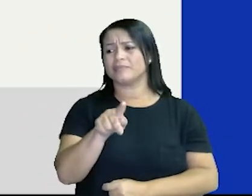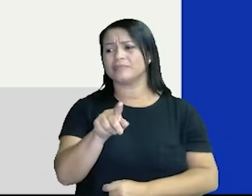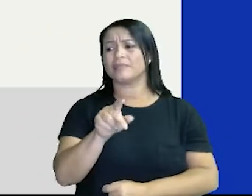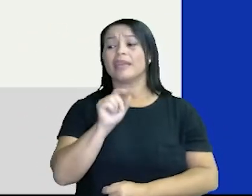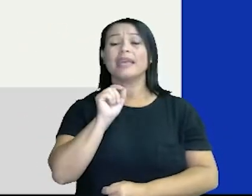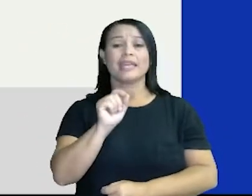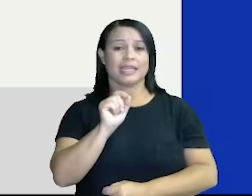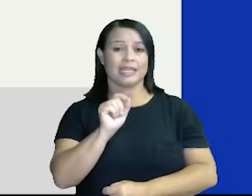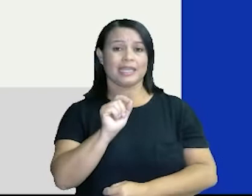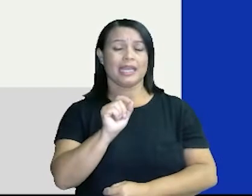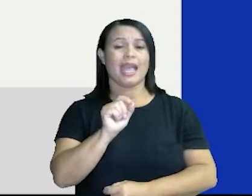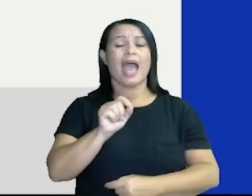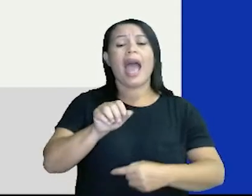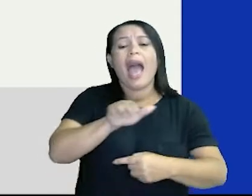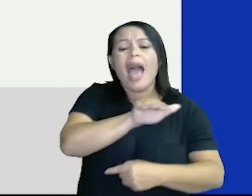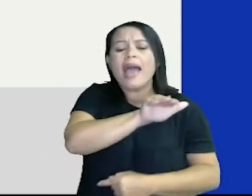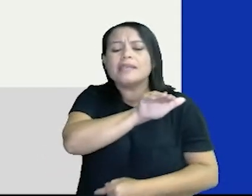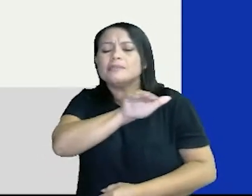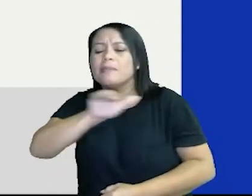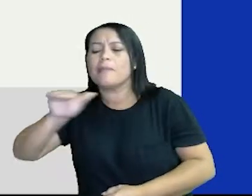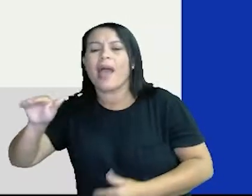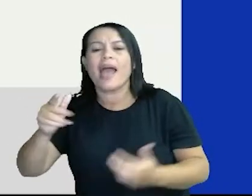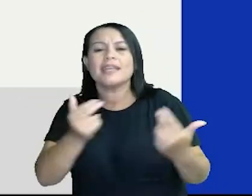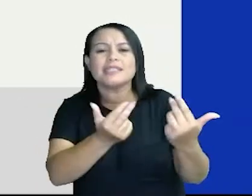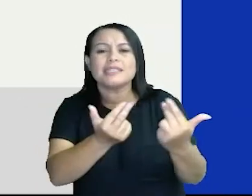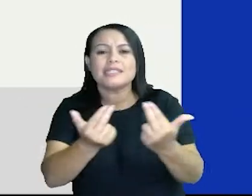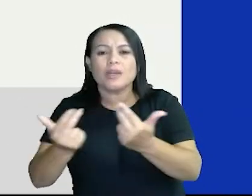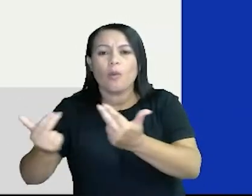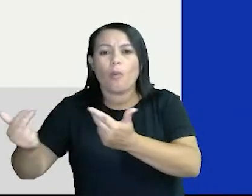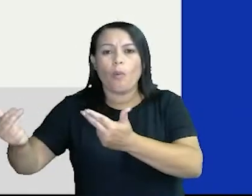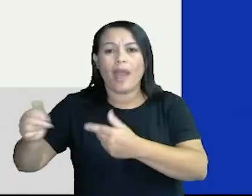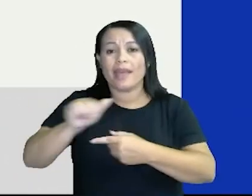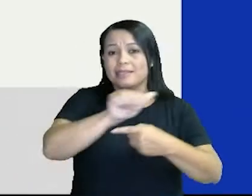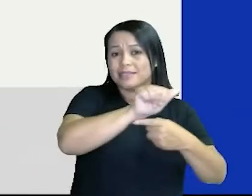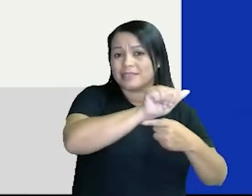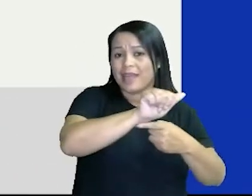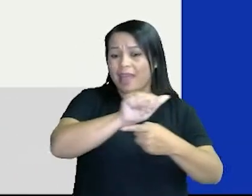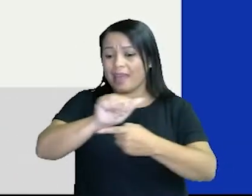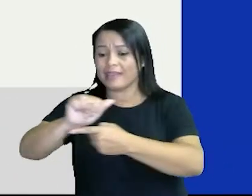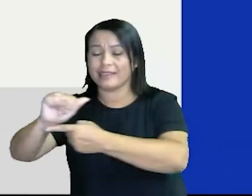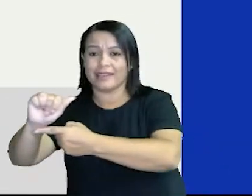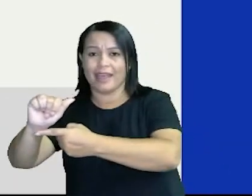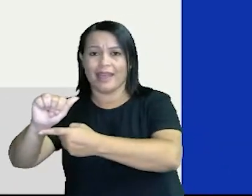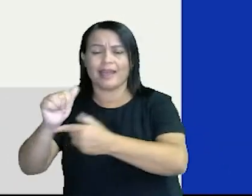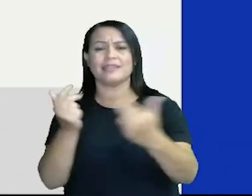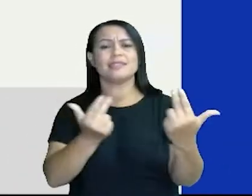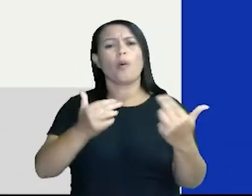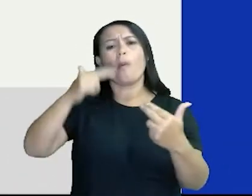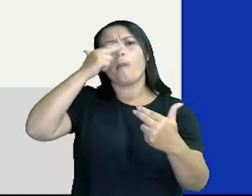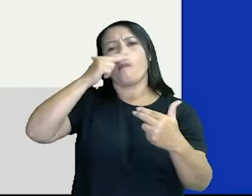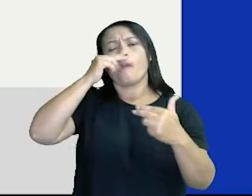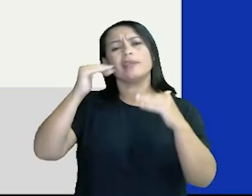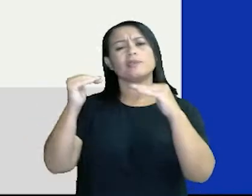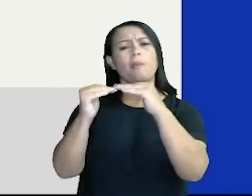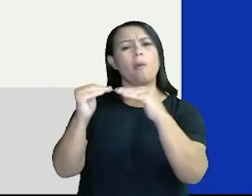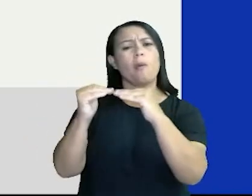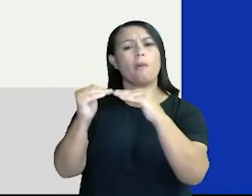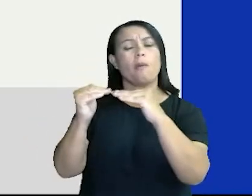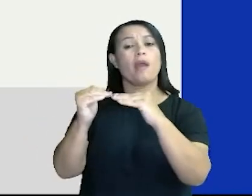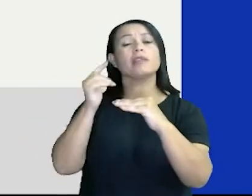que as bases são iguais o gente a e a são iguais